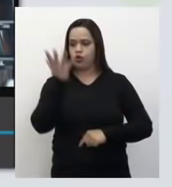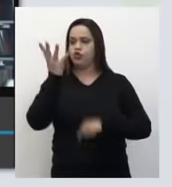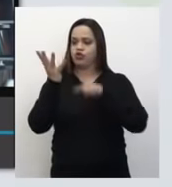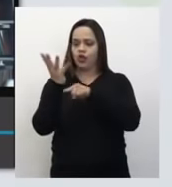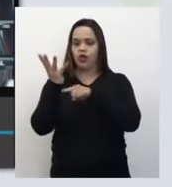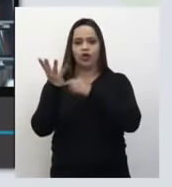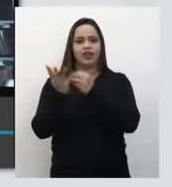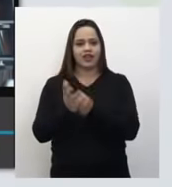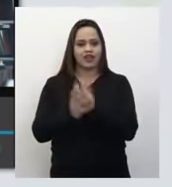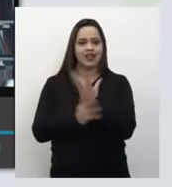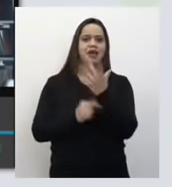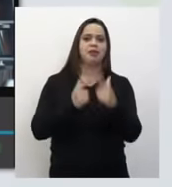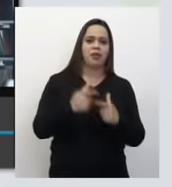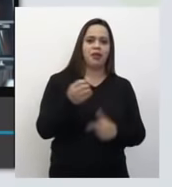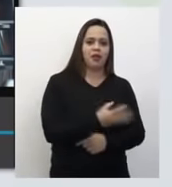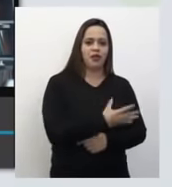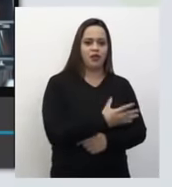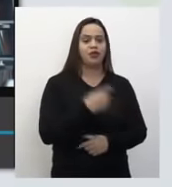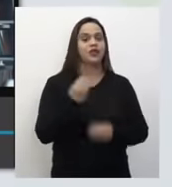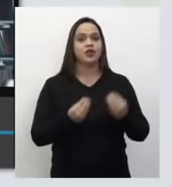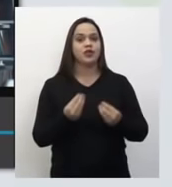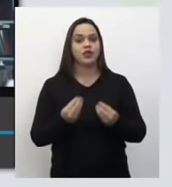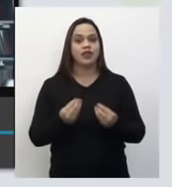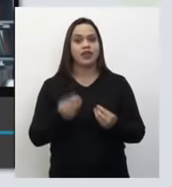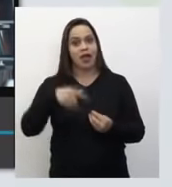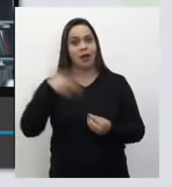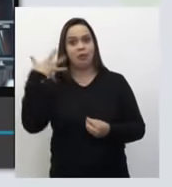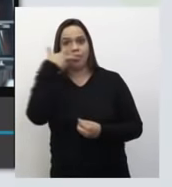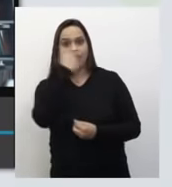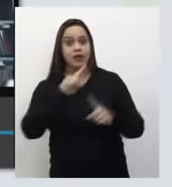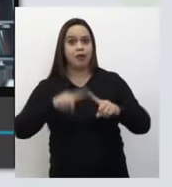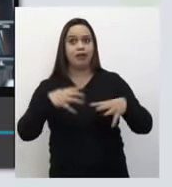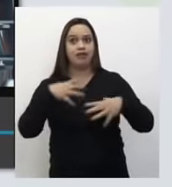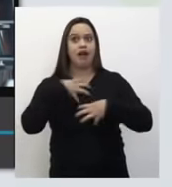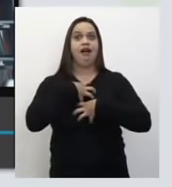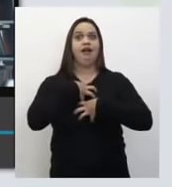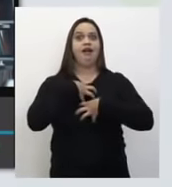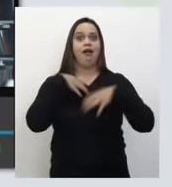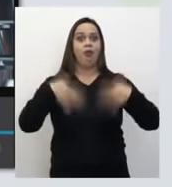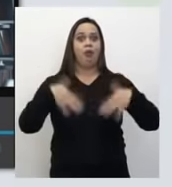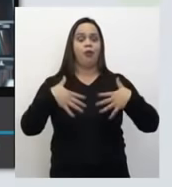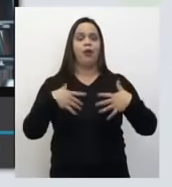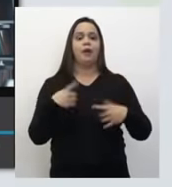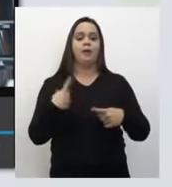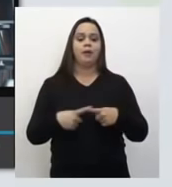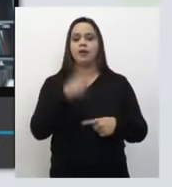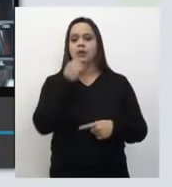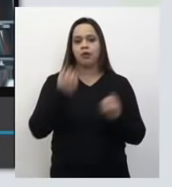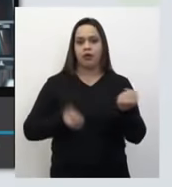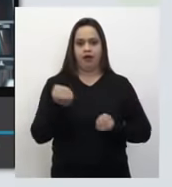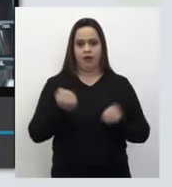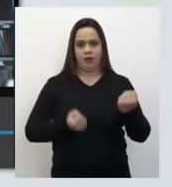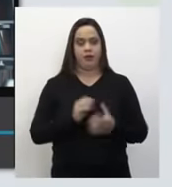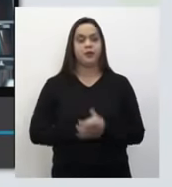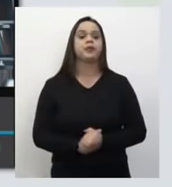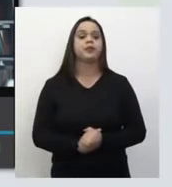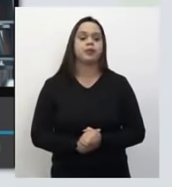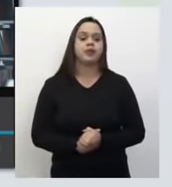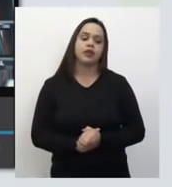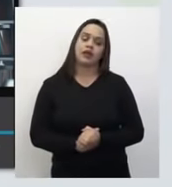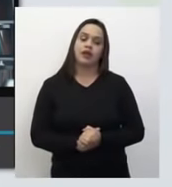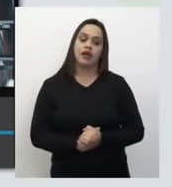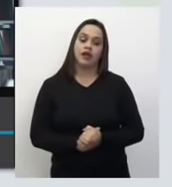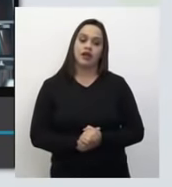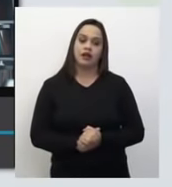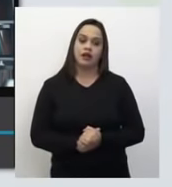essa é a parte bonita e, ao mesmo tempo, aterrorizadora da arquitetura do urbanismo. Vou dar um exemplo, o carro, né? O carro,